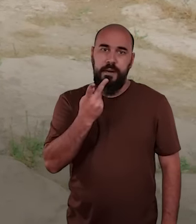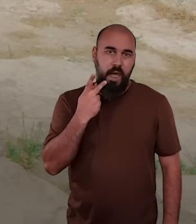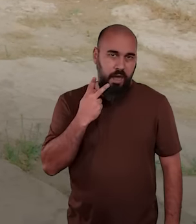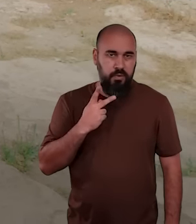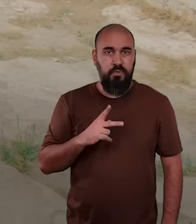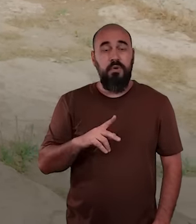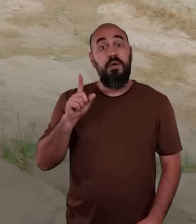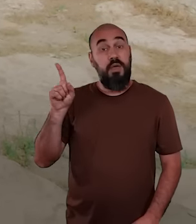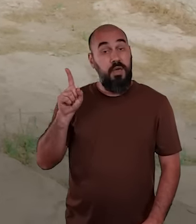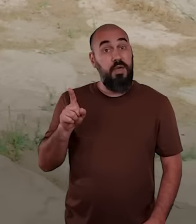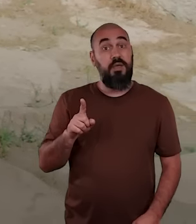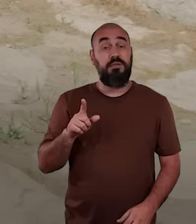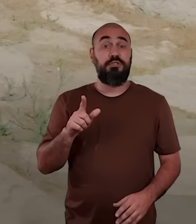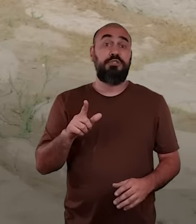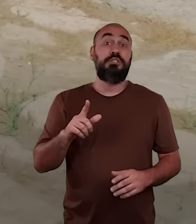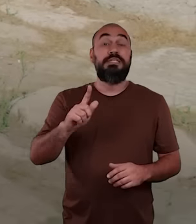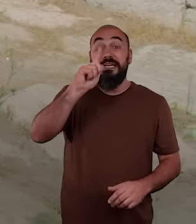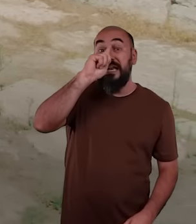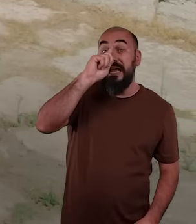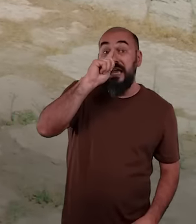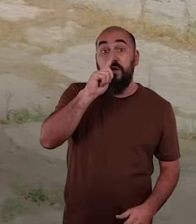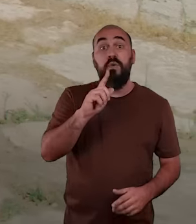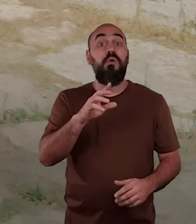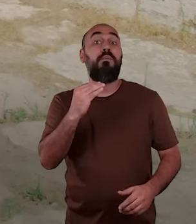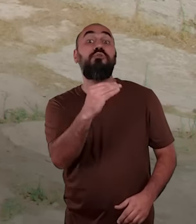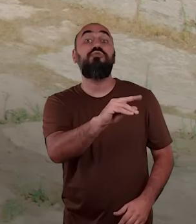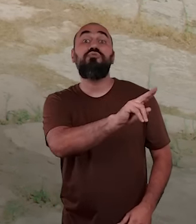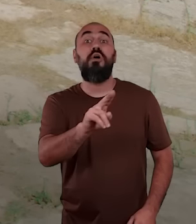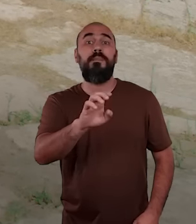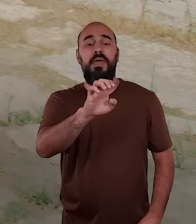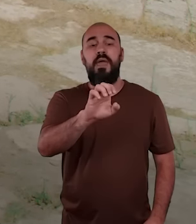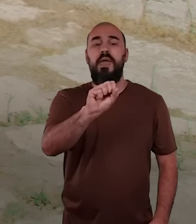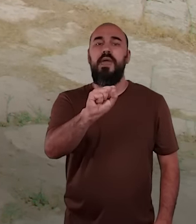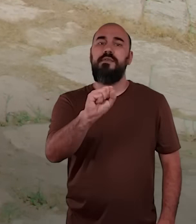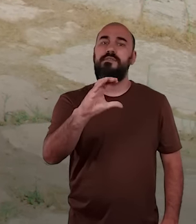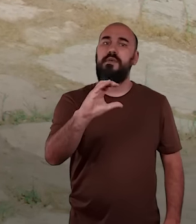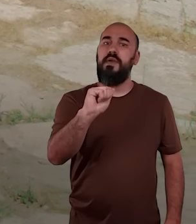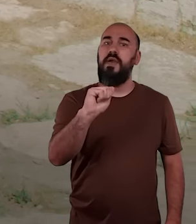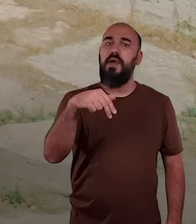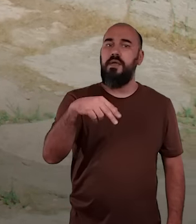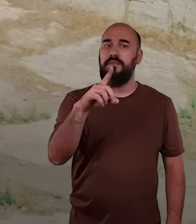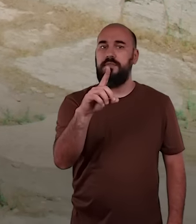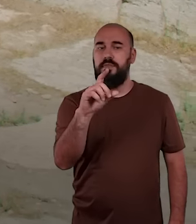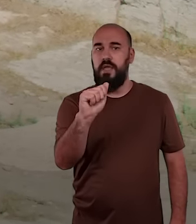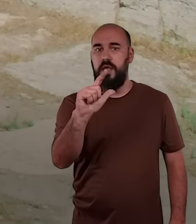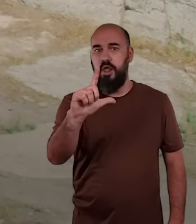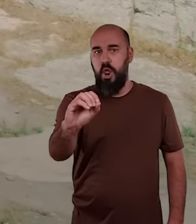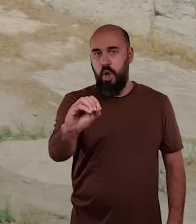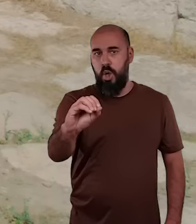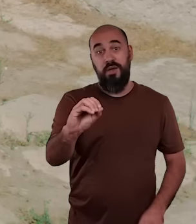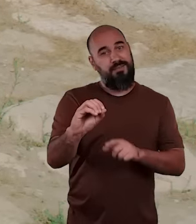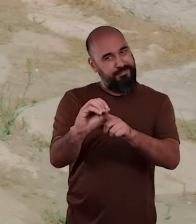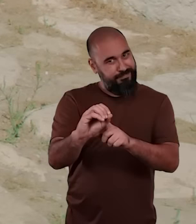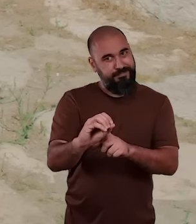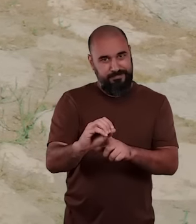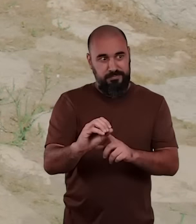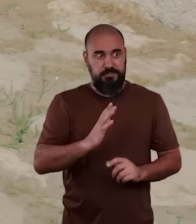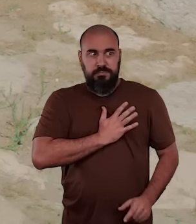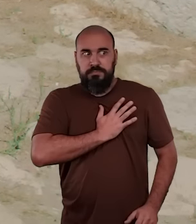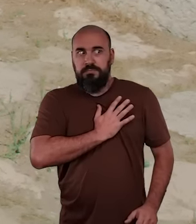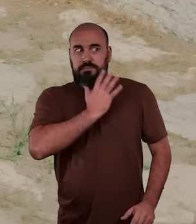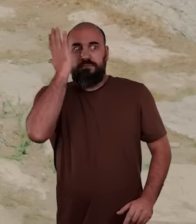pelos judeus de fala grega por skandalon, de onde vem a palavra escândalo hoje. Aliás, o apóstolo